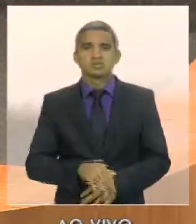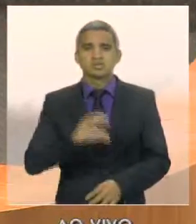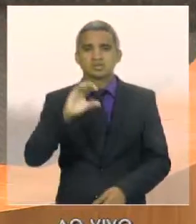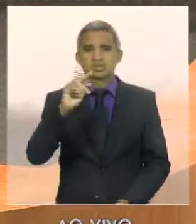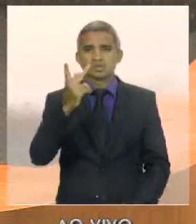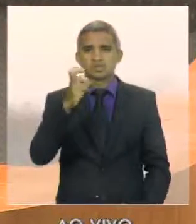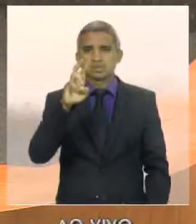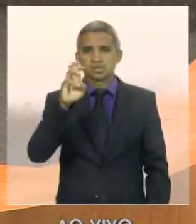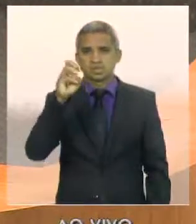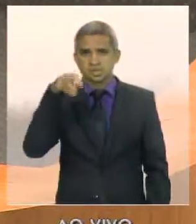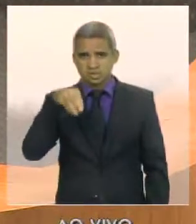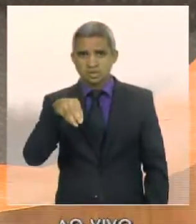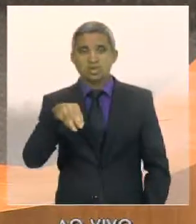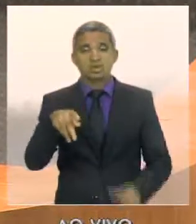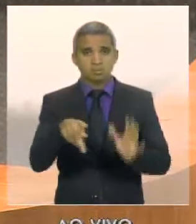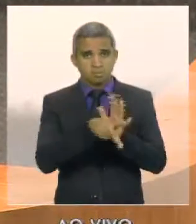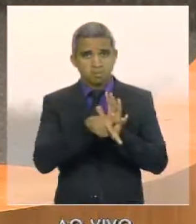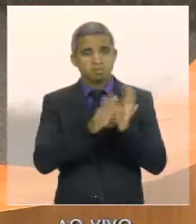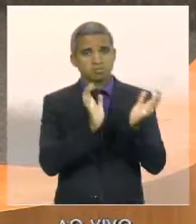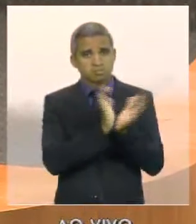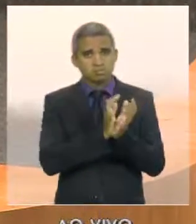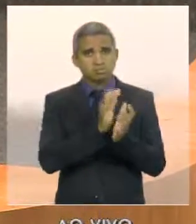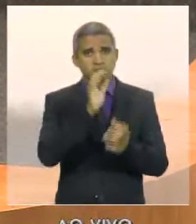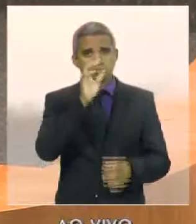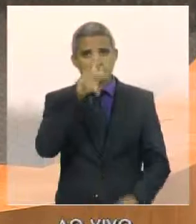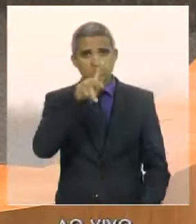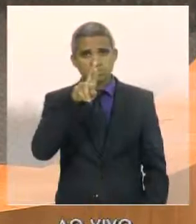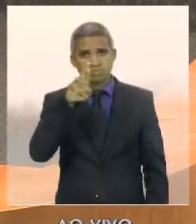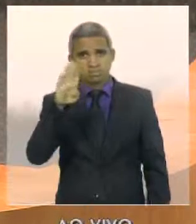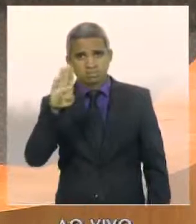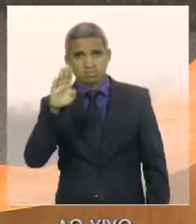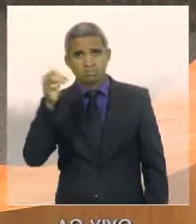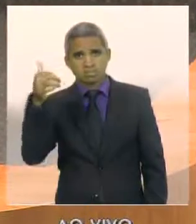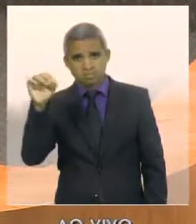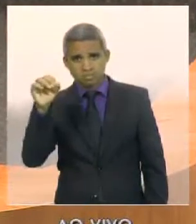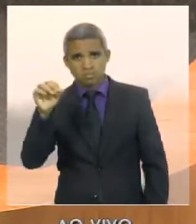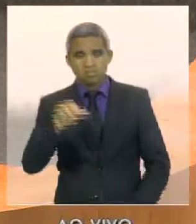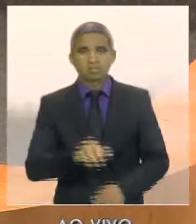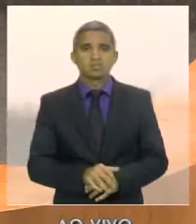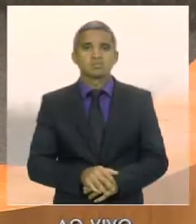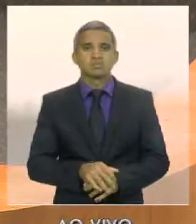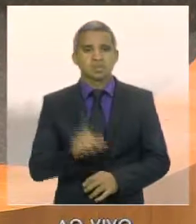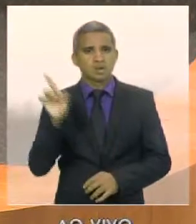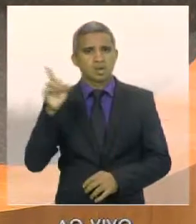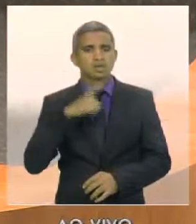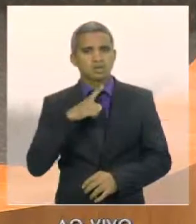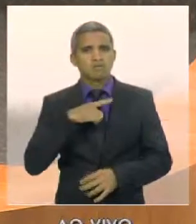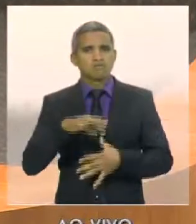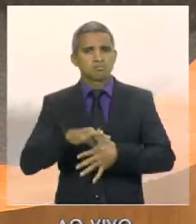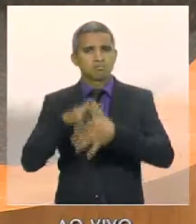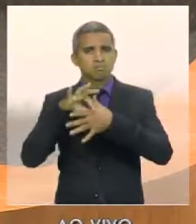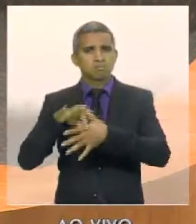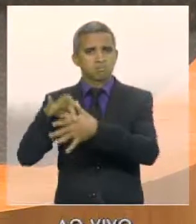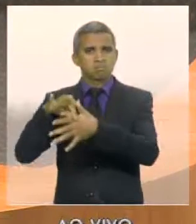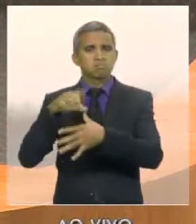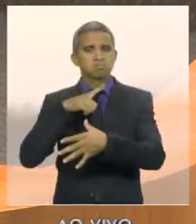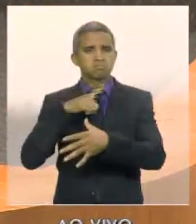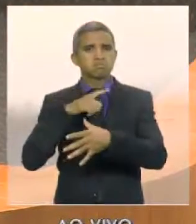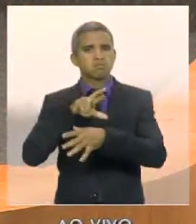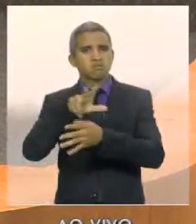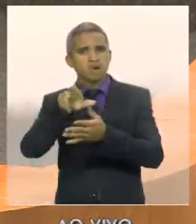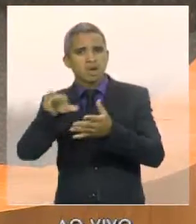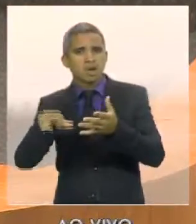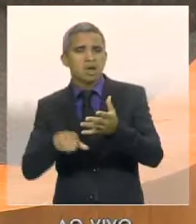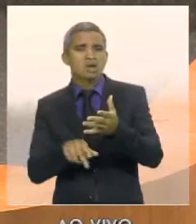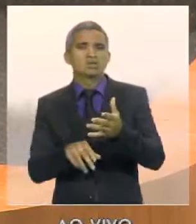10, inclusive acompanhado, lá estávamos várias lideranças, e que nós percebemos o quanto que é importante um movimento como esse. E